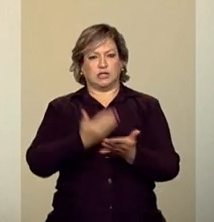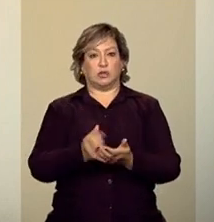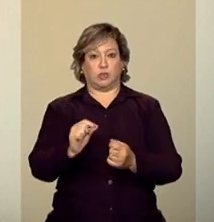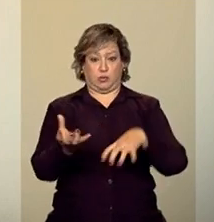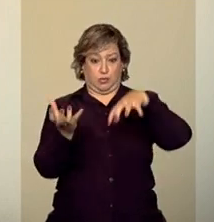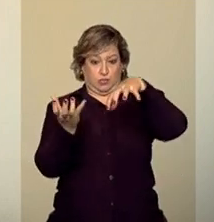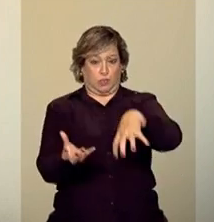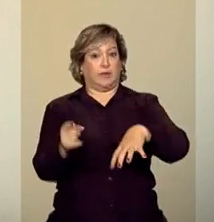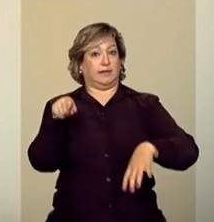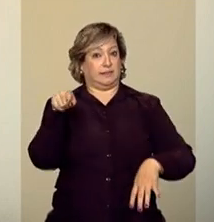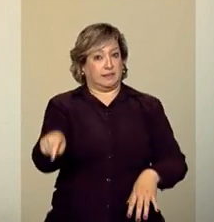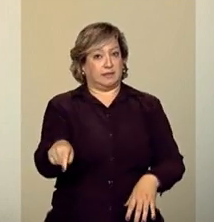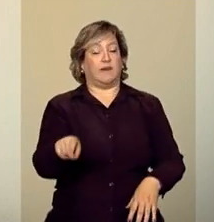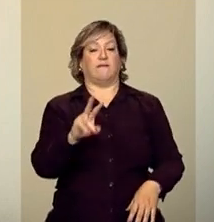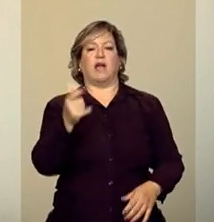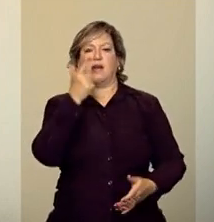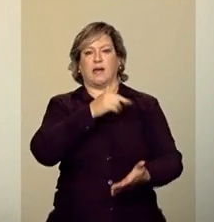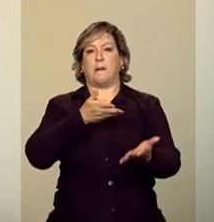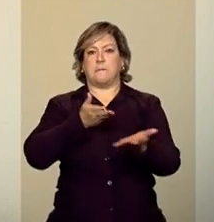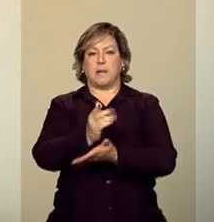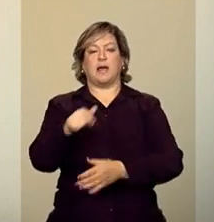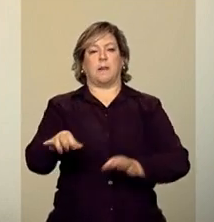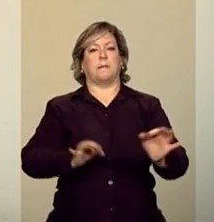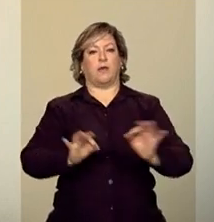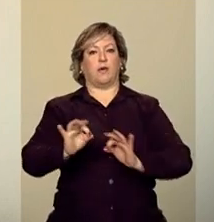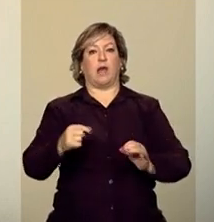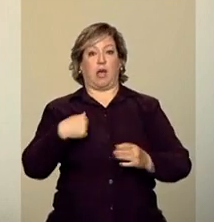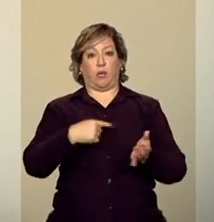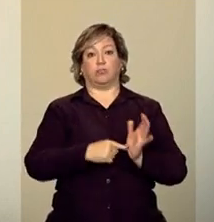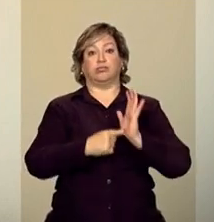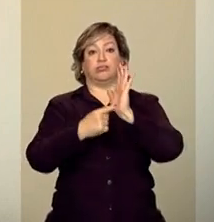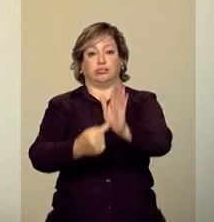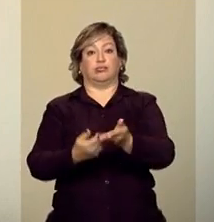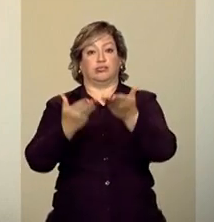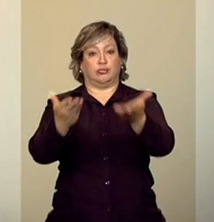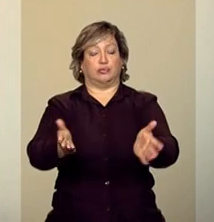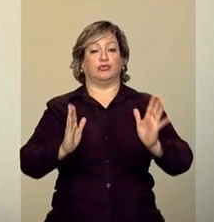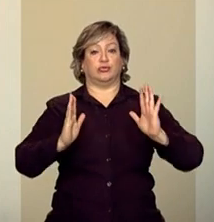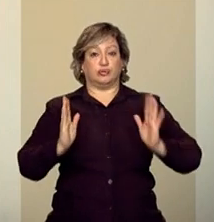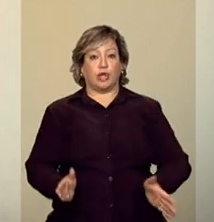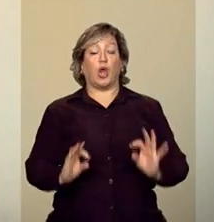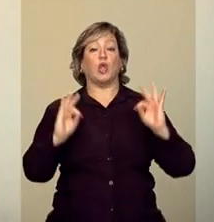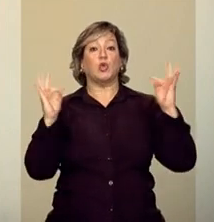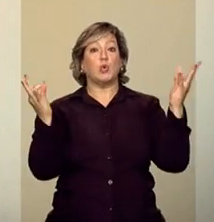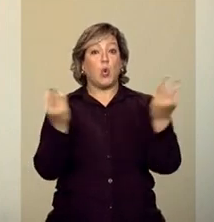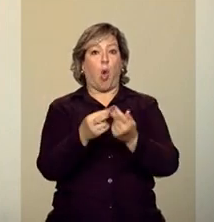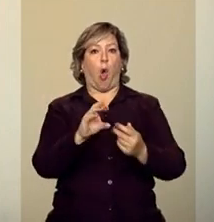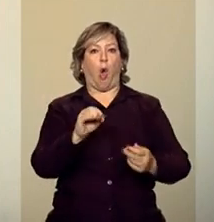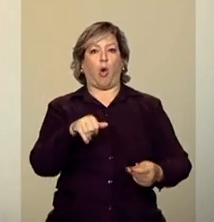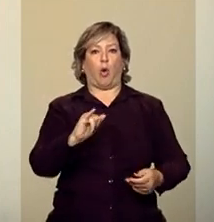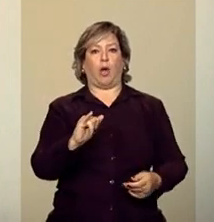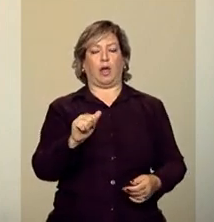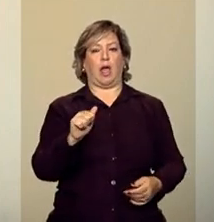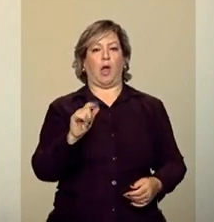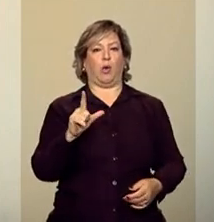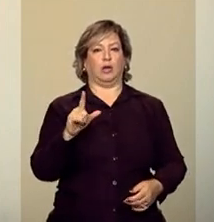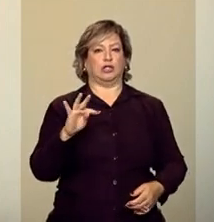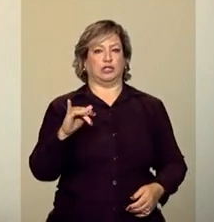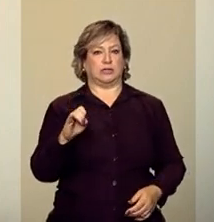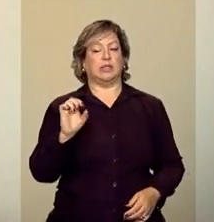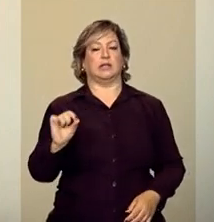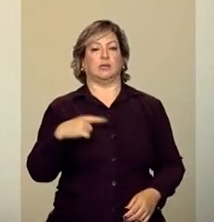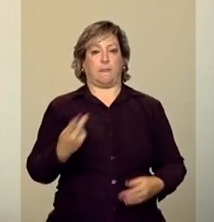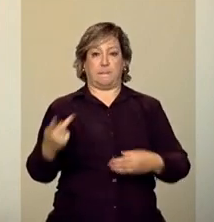Congresso Nacional aprovará o projeto que apresentei para que todos os royalties do petróleo sejam